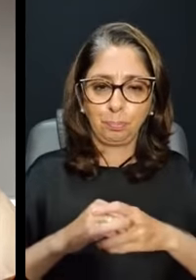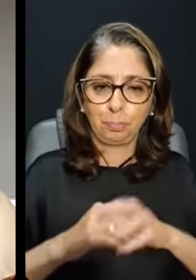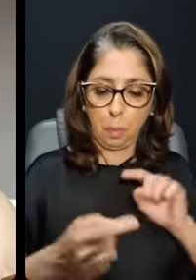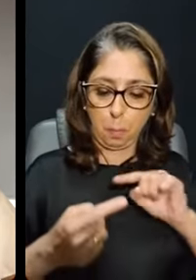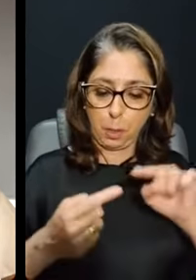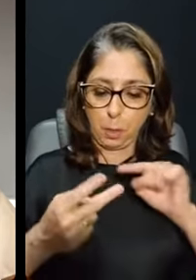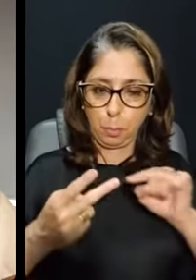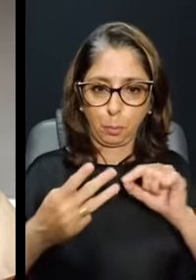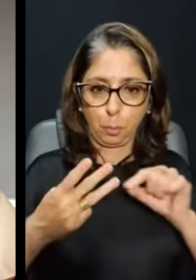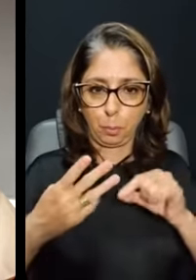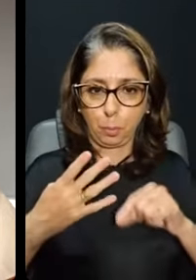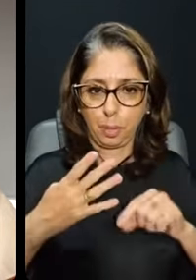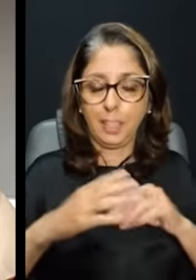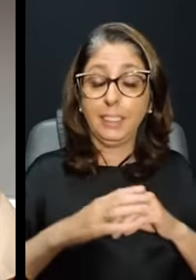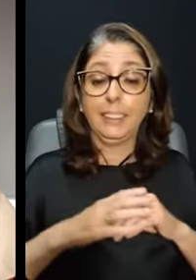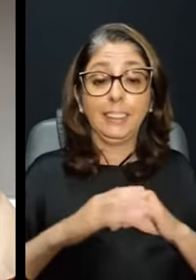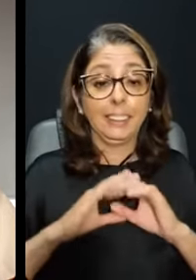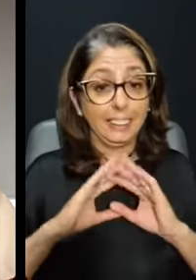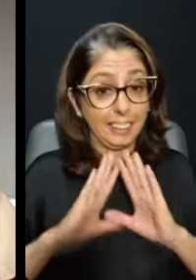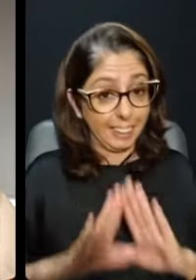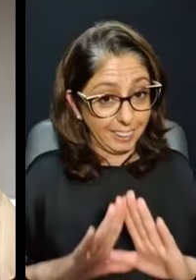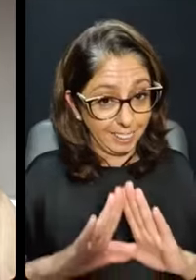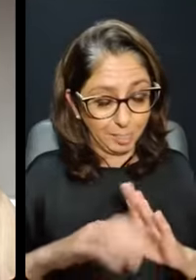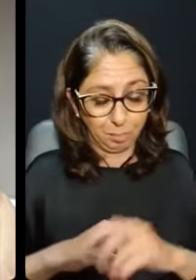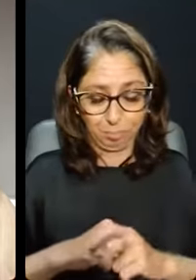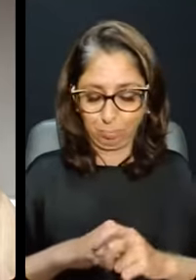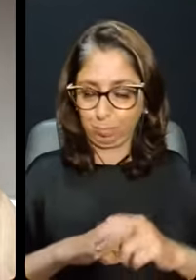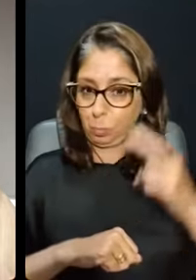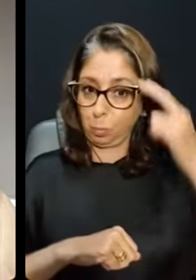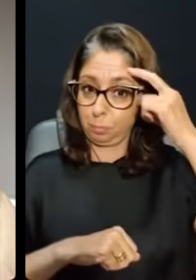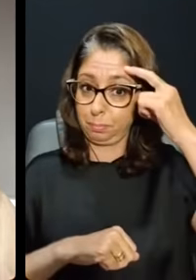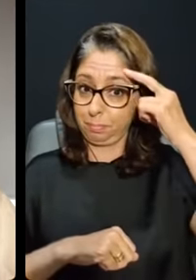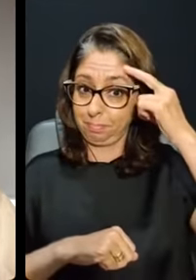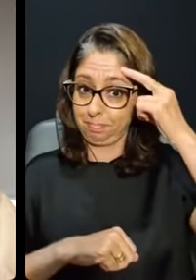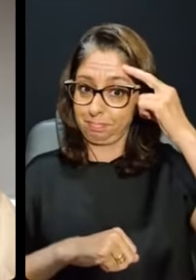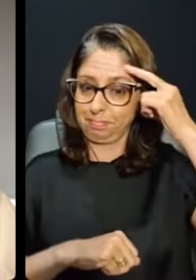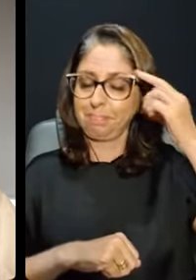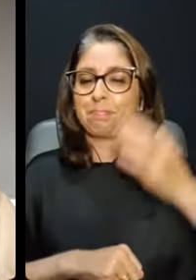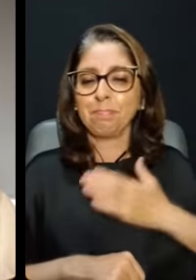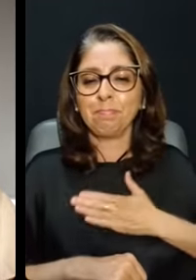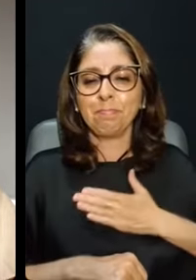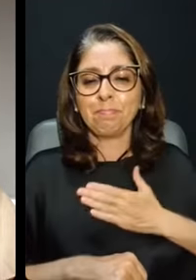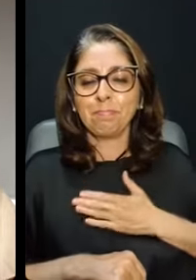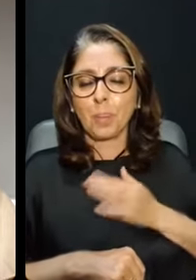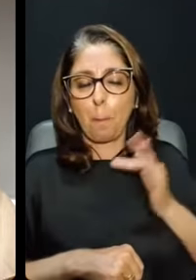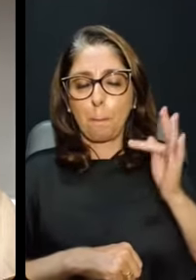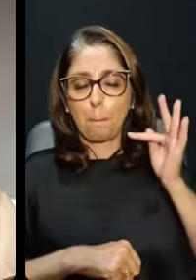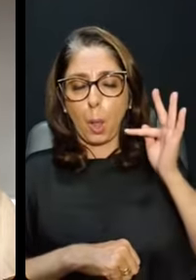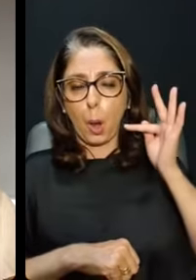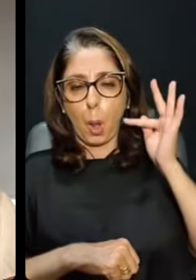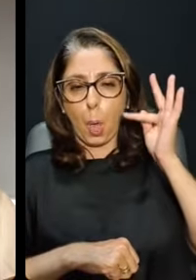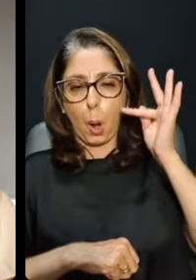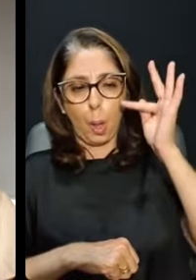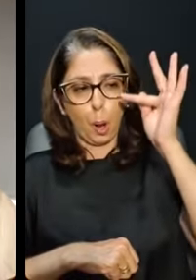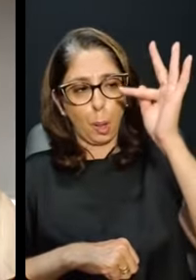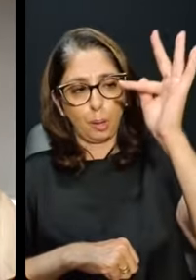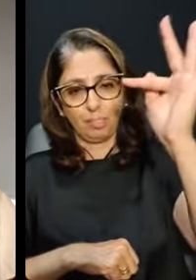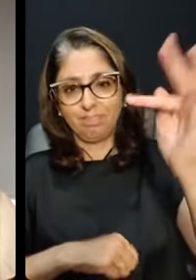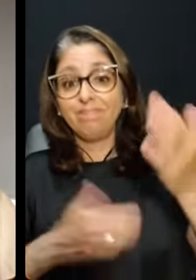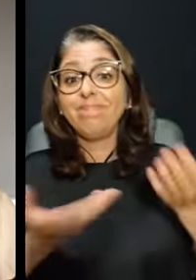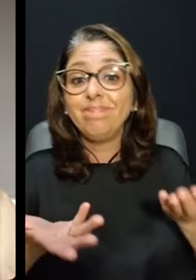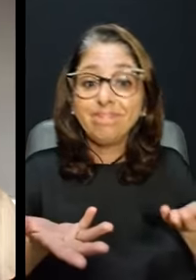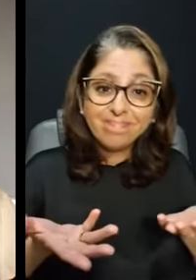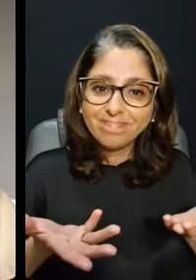o meu sonho, a minha visão, vontade, é que a